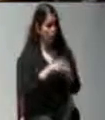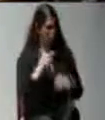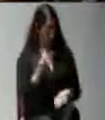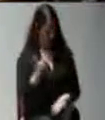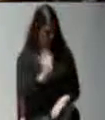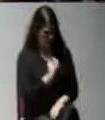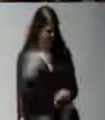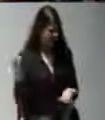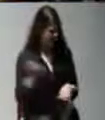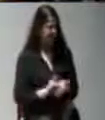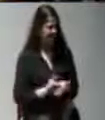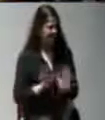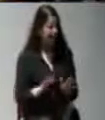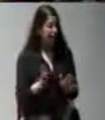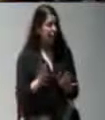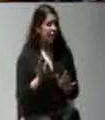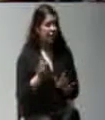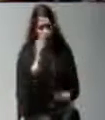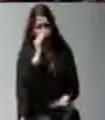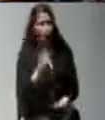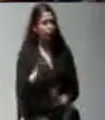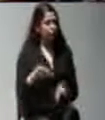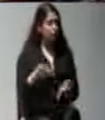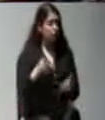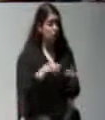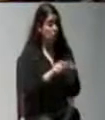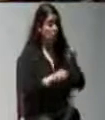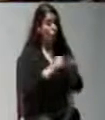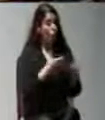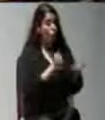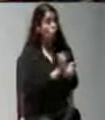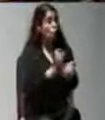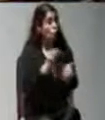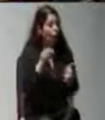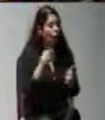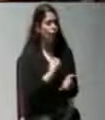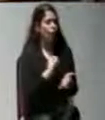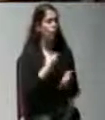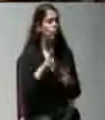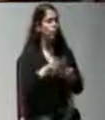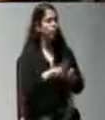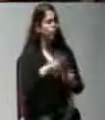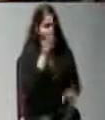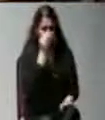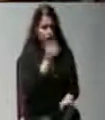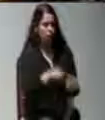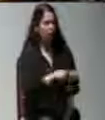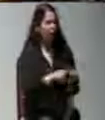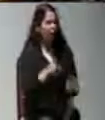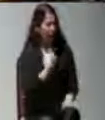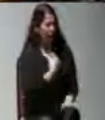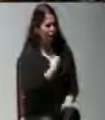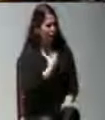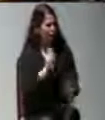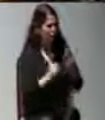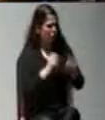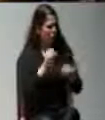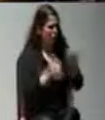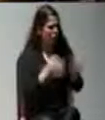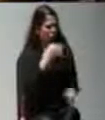vida, uma grande população prisional, vivendo em condições subhumanas e em instituições